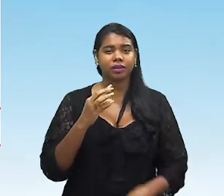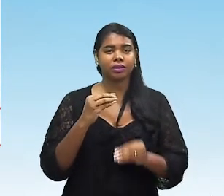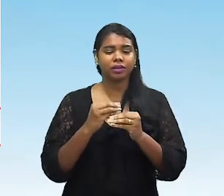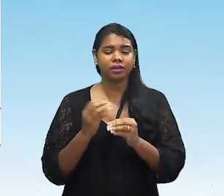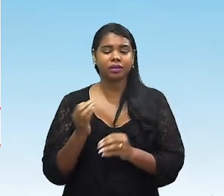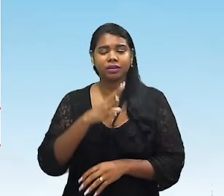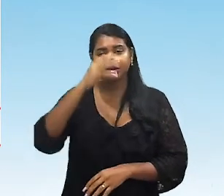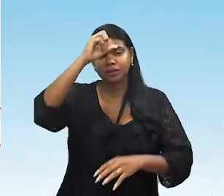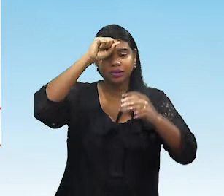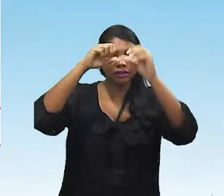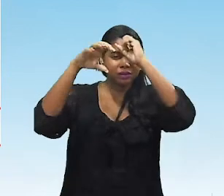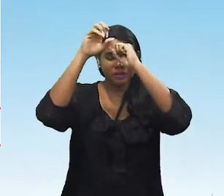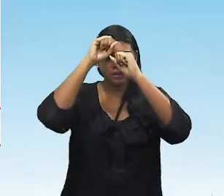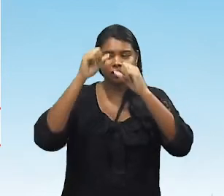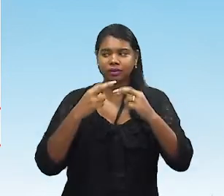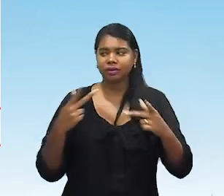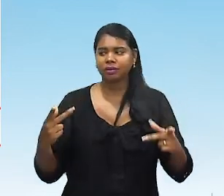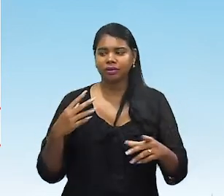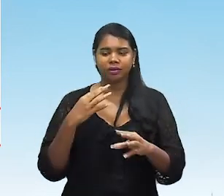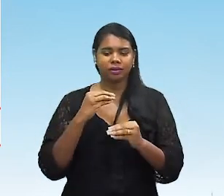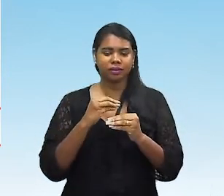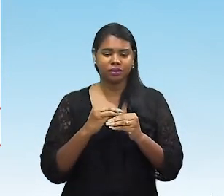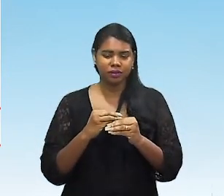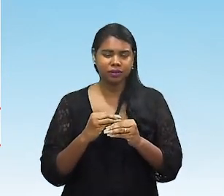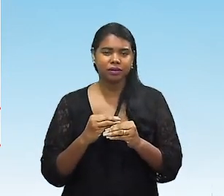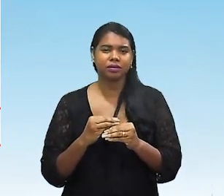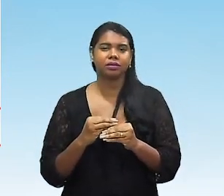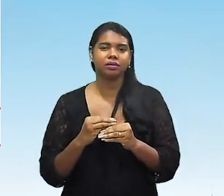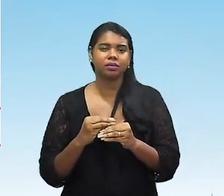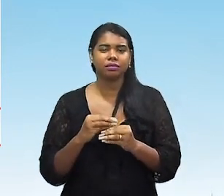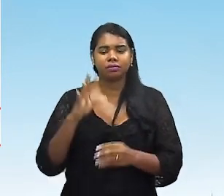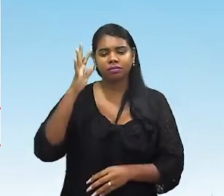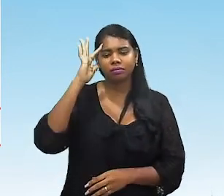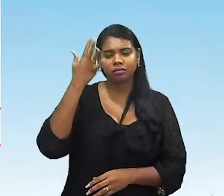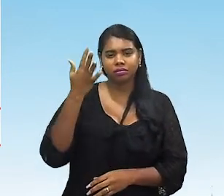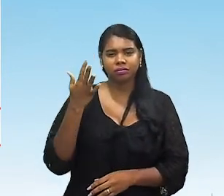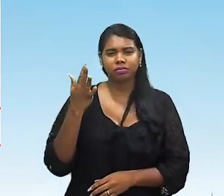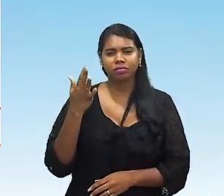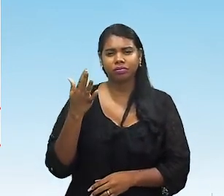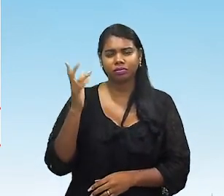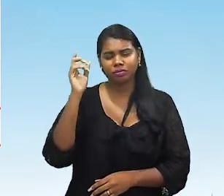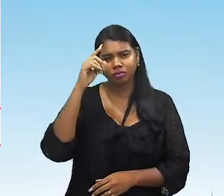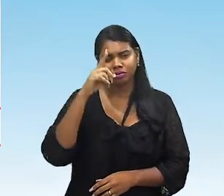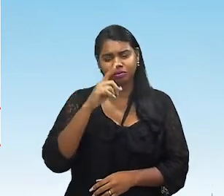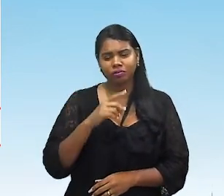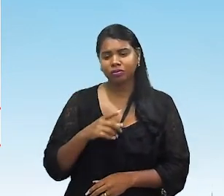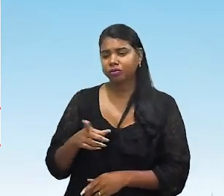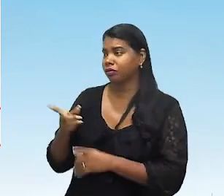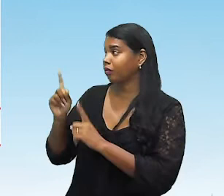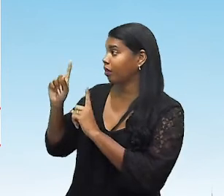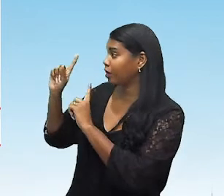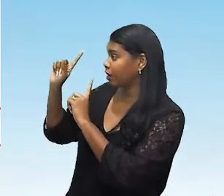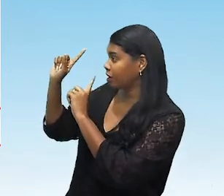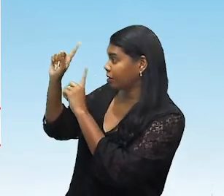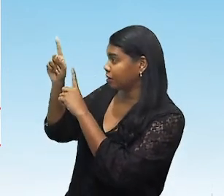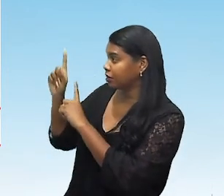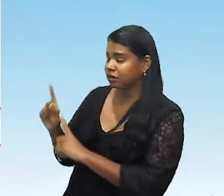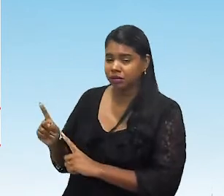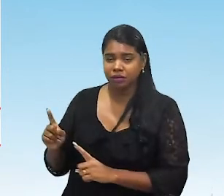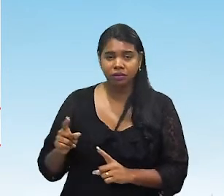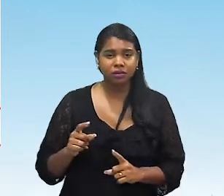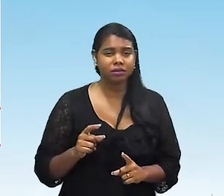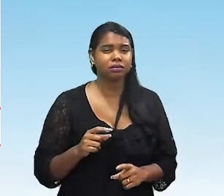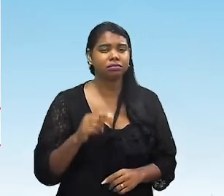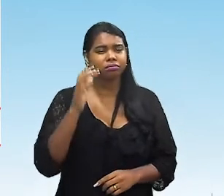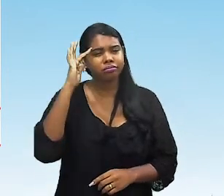acaba aprendendo um monte de coisas, ela toma uma decisão muito difícil, né? Ela tem a opção de fazer o aborto, ela